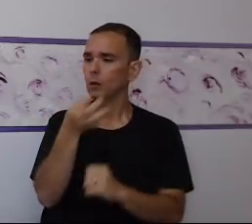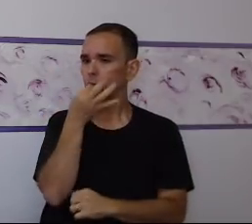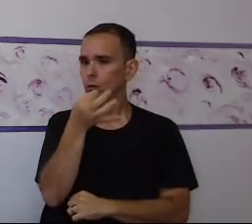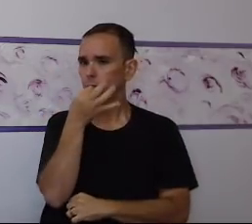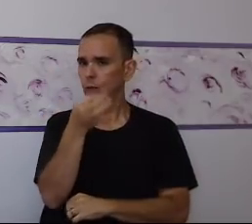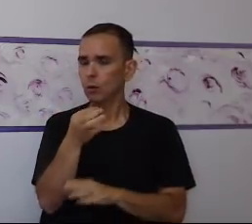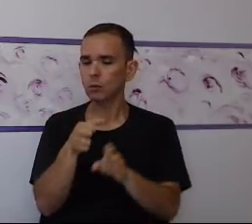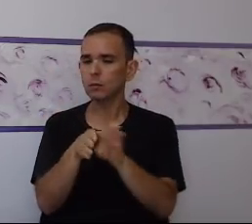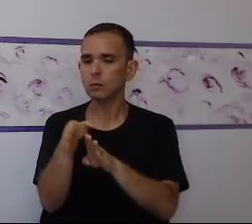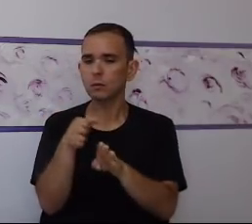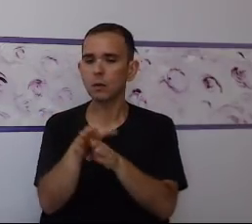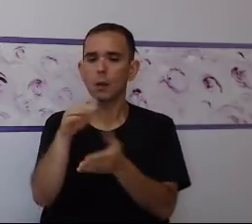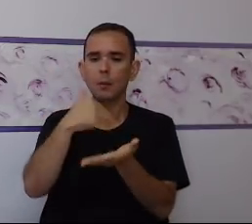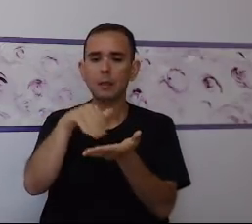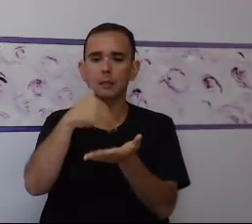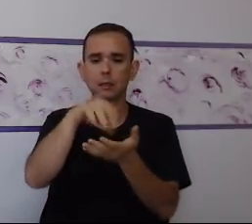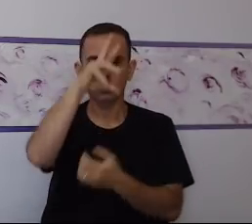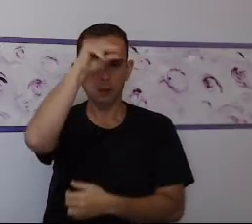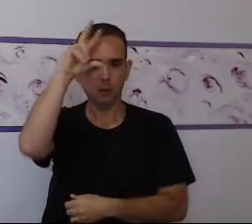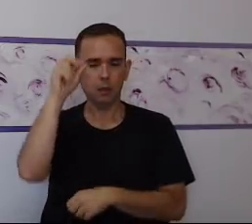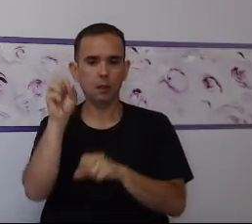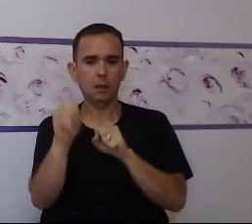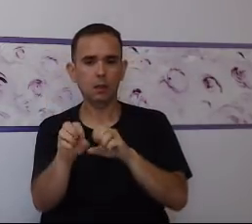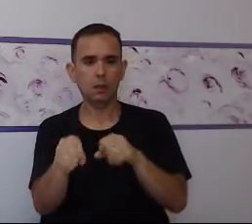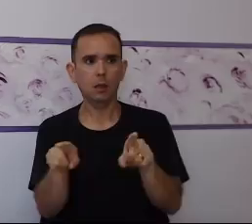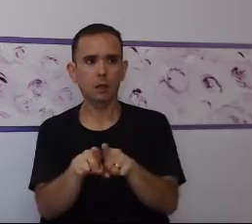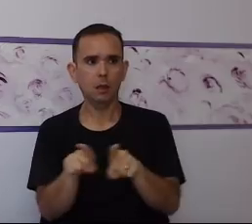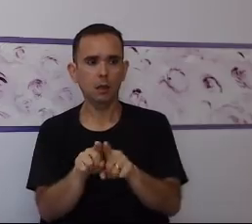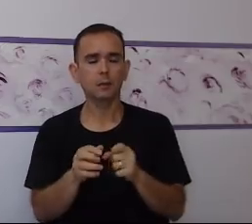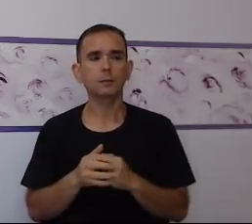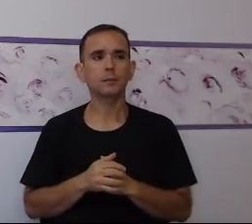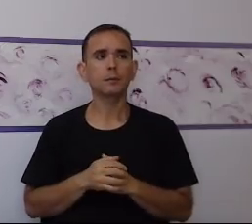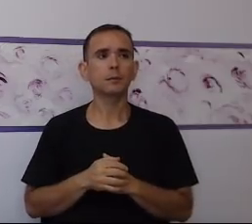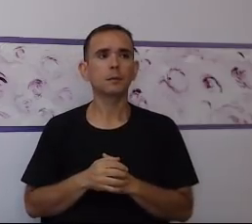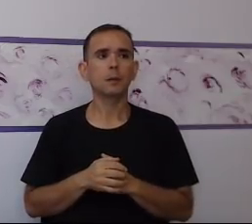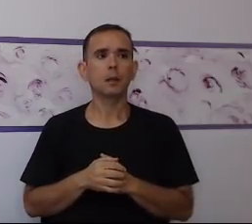proposto pela Secretaria Municipal de Educação.